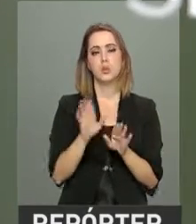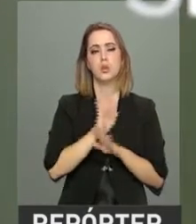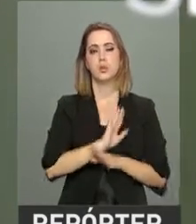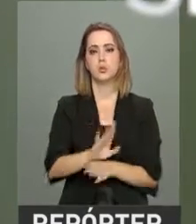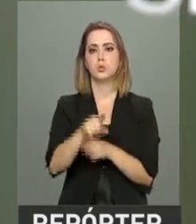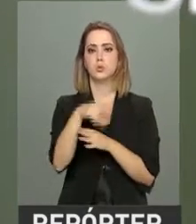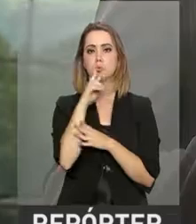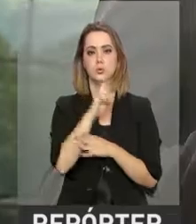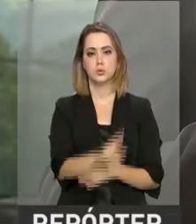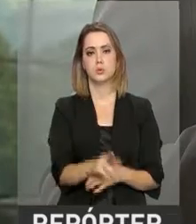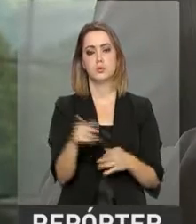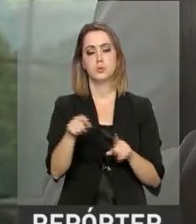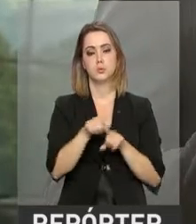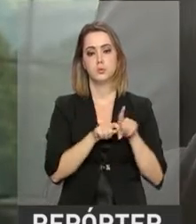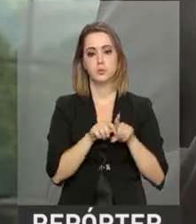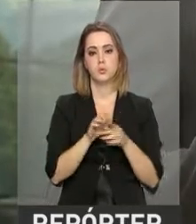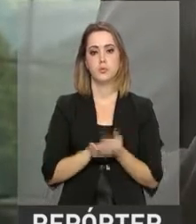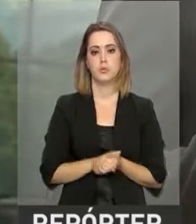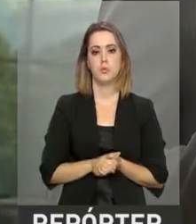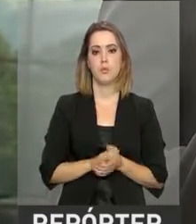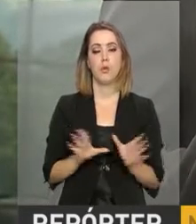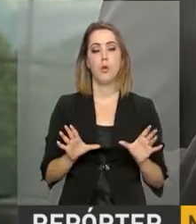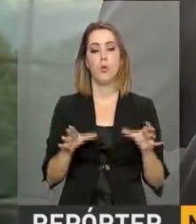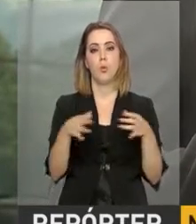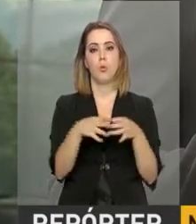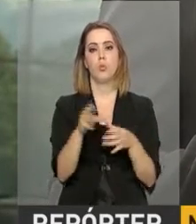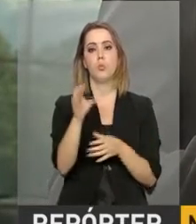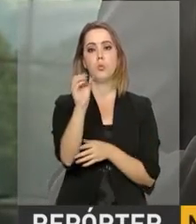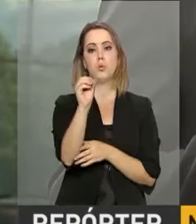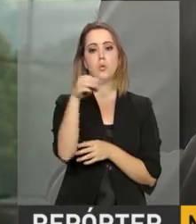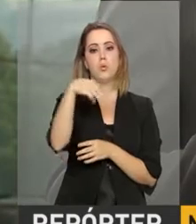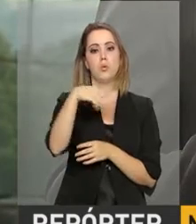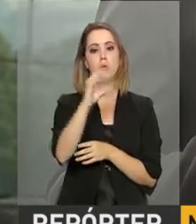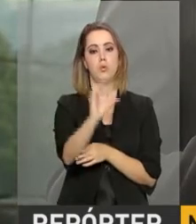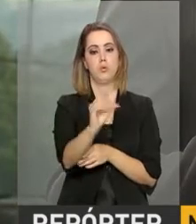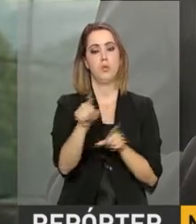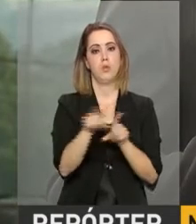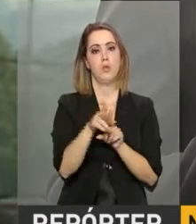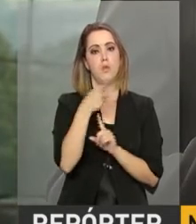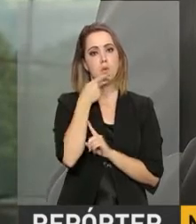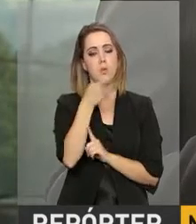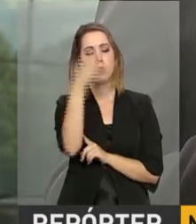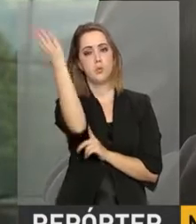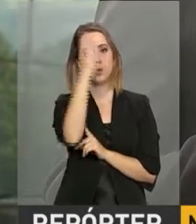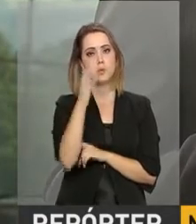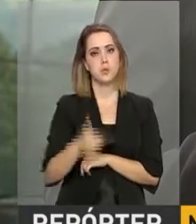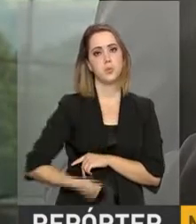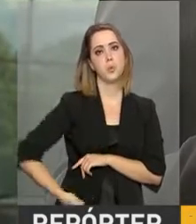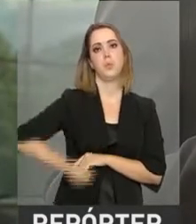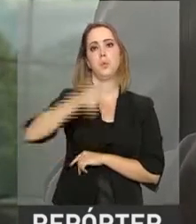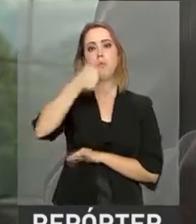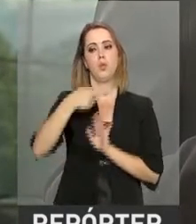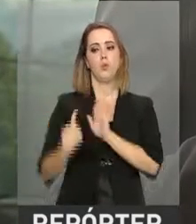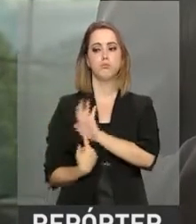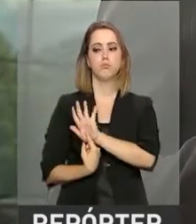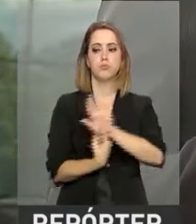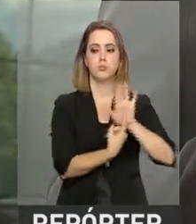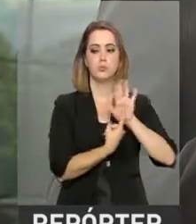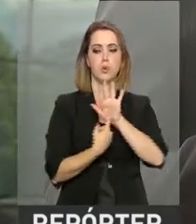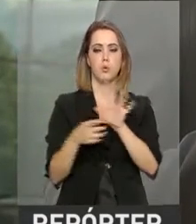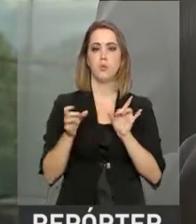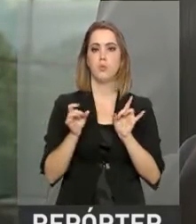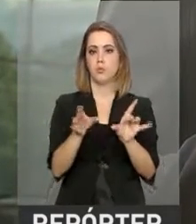resultado do mês a organização mundial do comércio disse que o brasil ganhou maior relevância em 2016 por vender mais